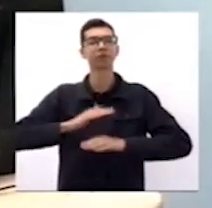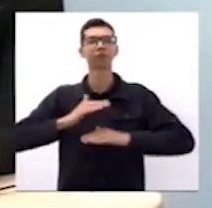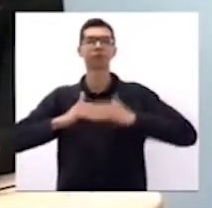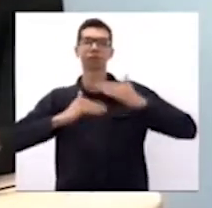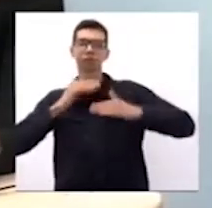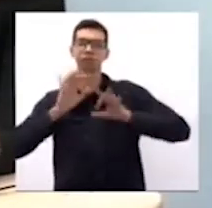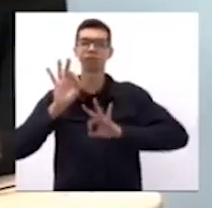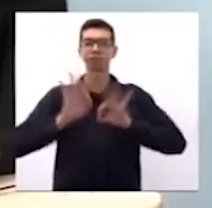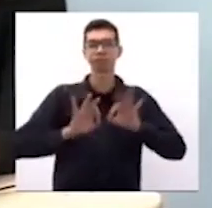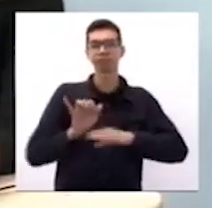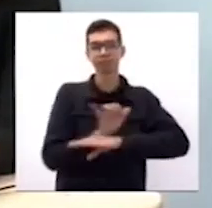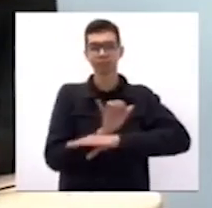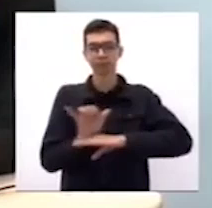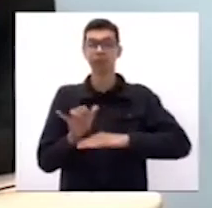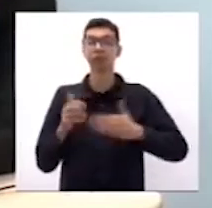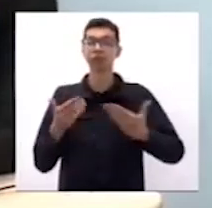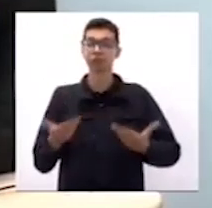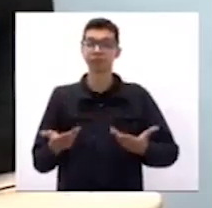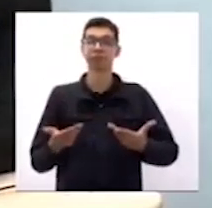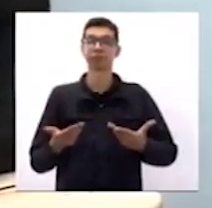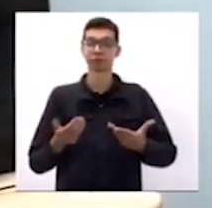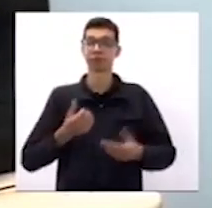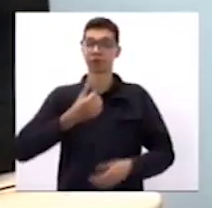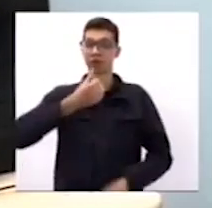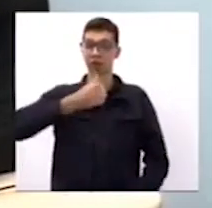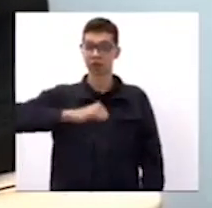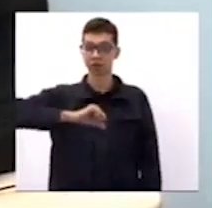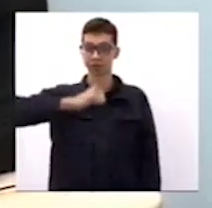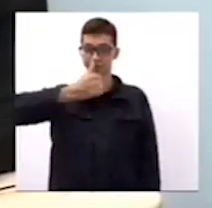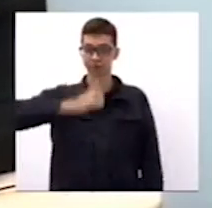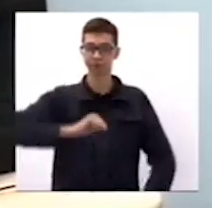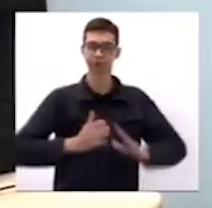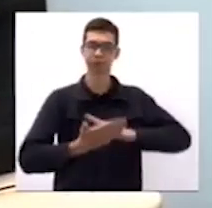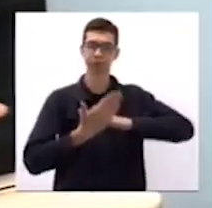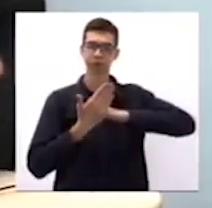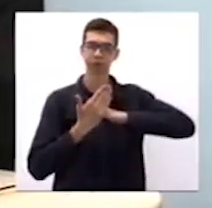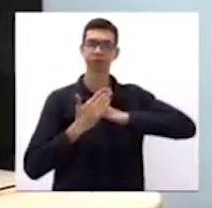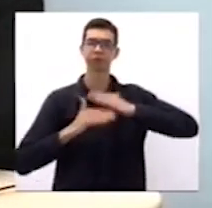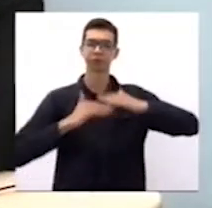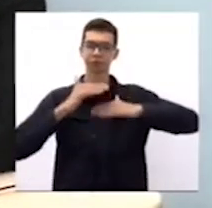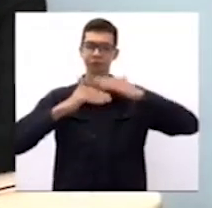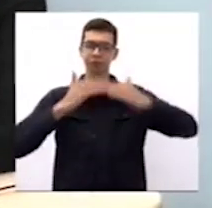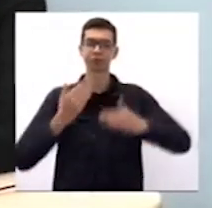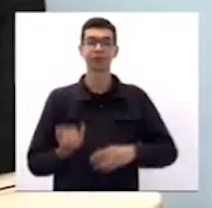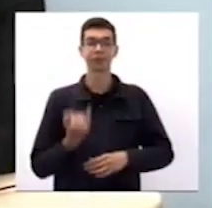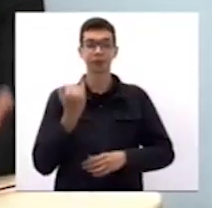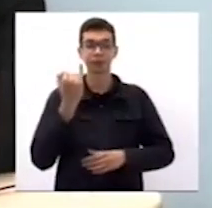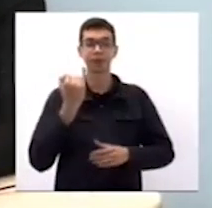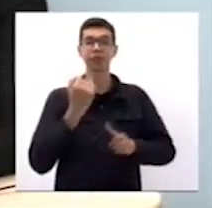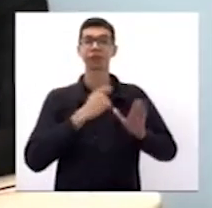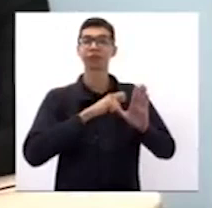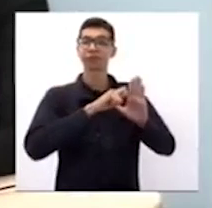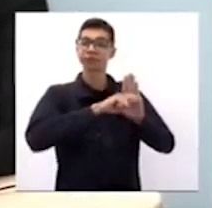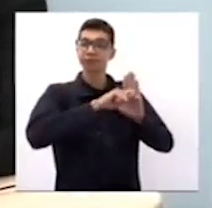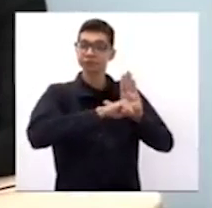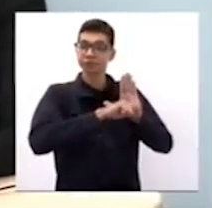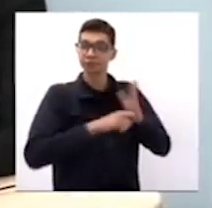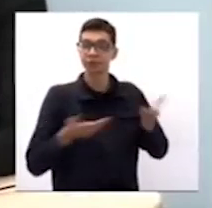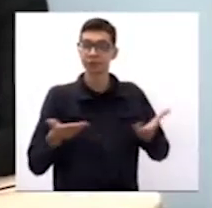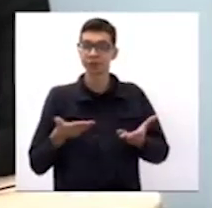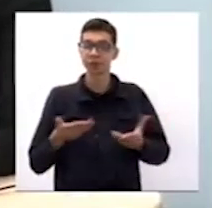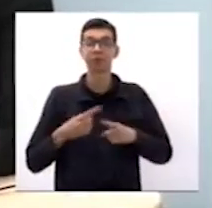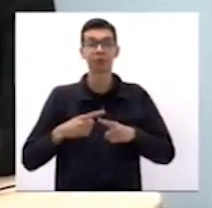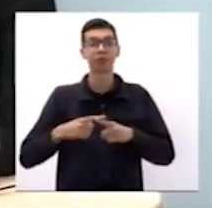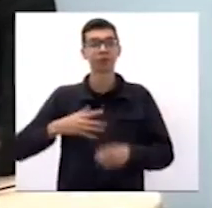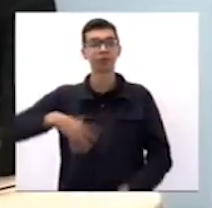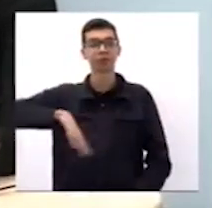aí no desenvolvimento, né? E a importância do diário de bordo nesse momento para nós é que nós aqui, os formadores,